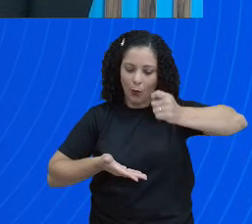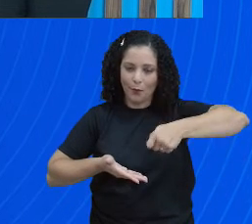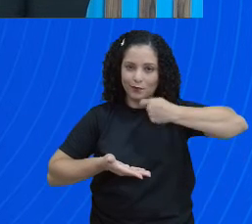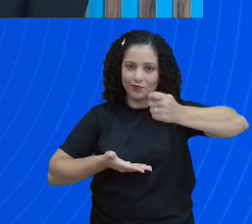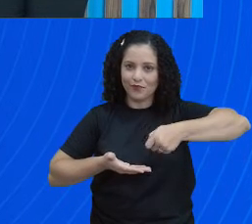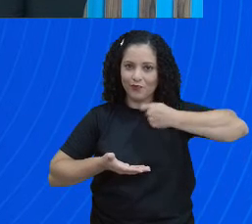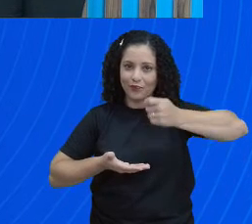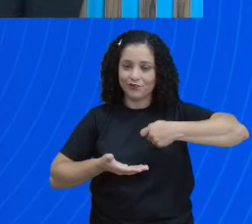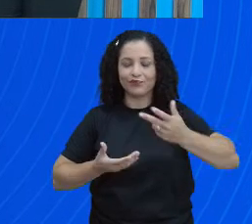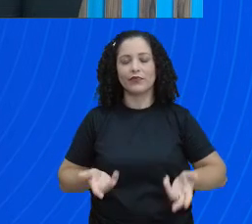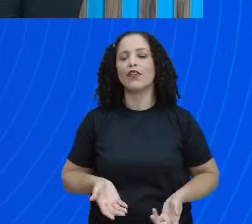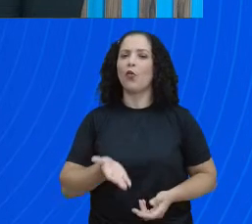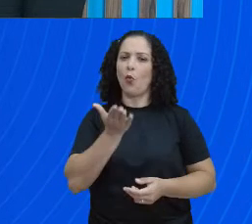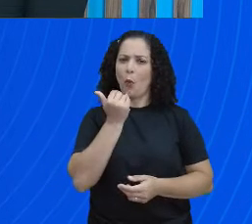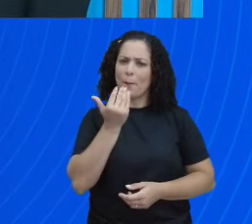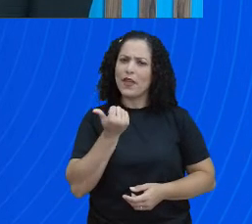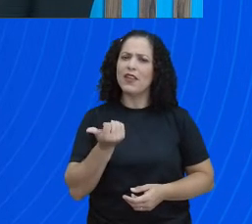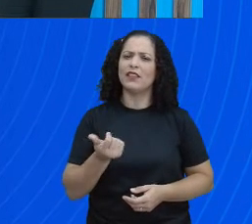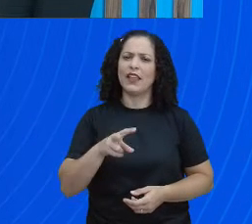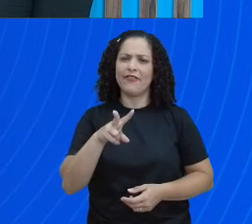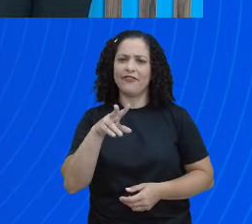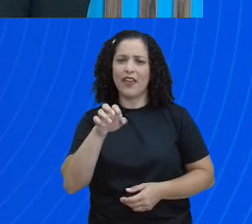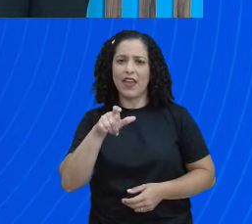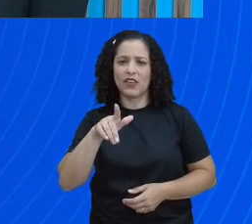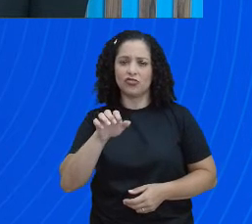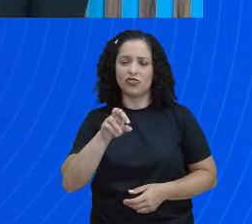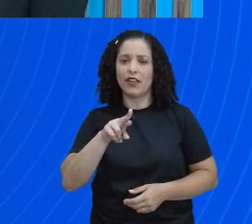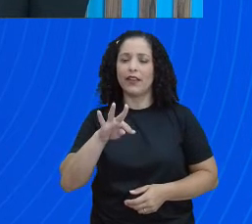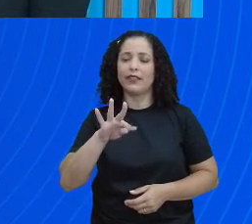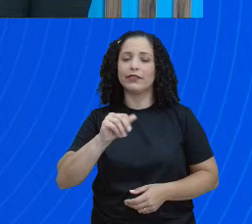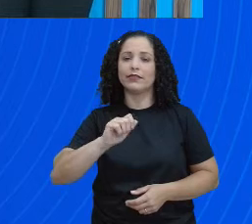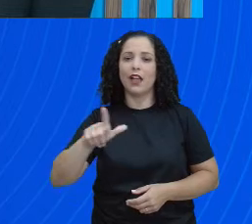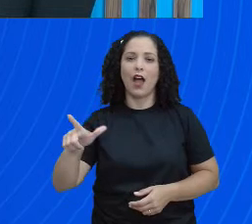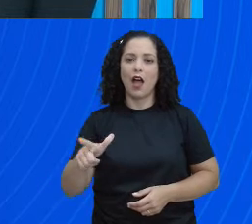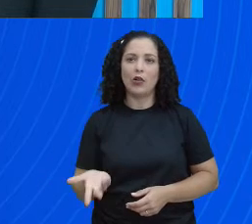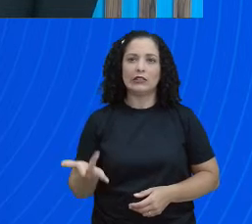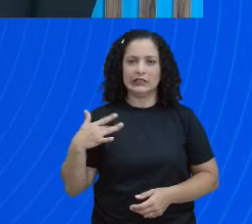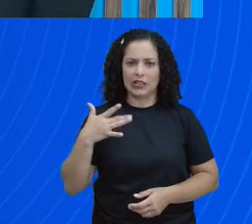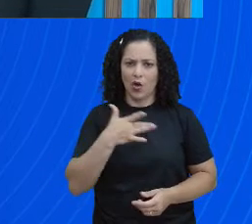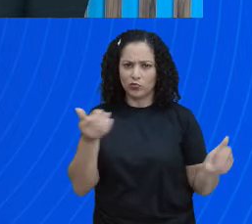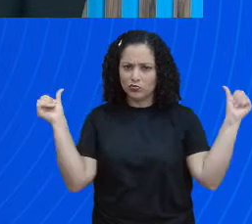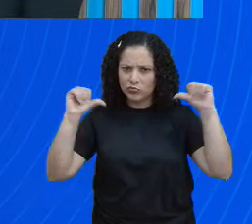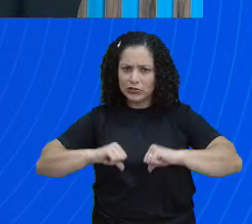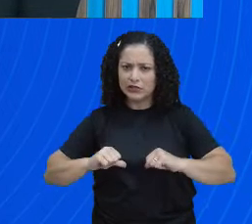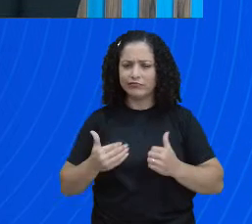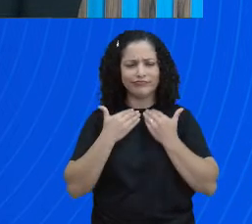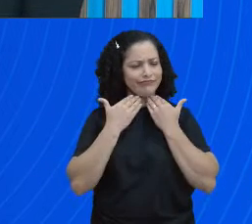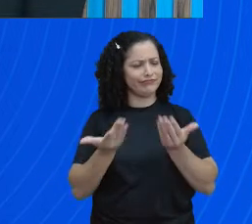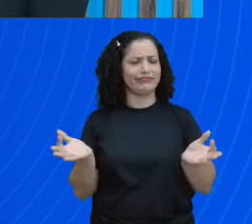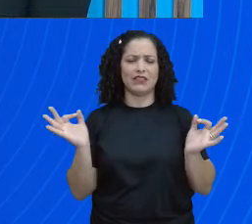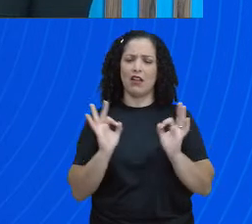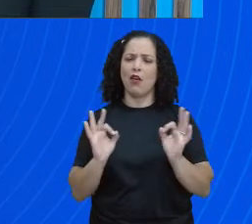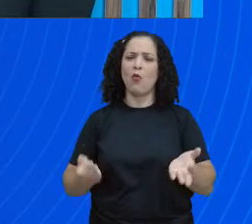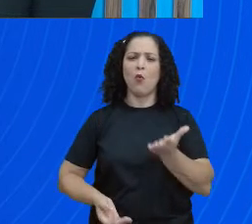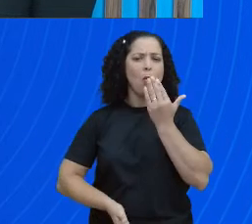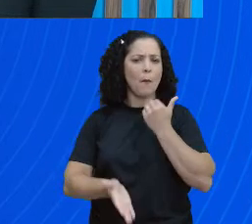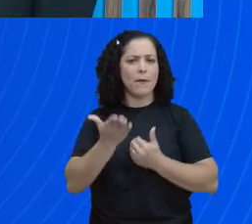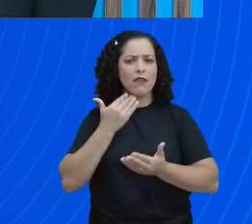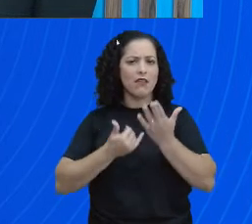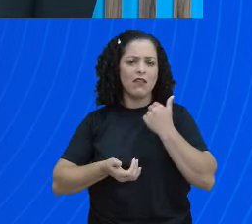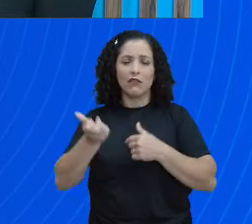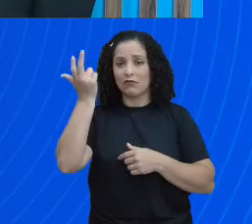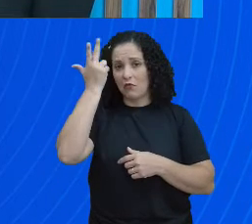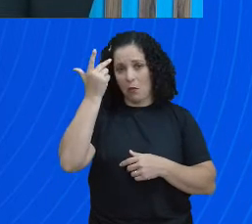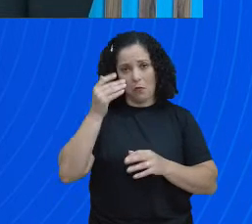gente se alimenta com esses vegetais, mas faz mal isso, professora? Não, gente, a gente se alimenta, tá tudo certo, tá?